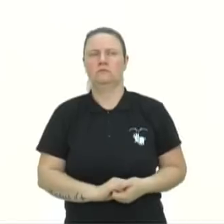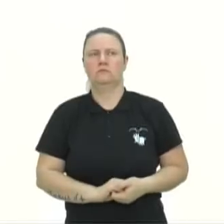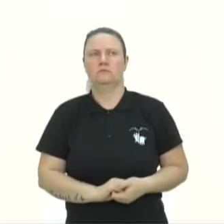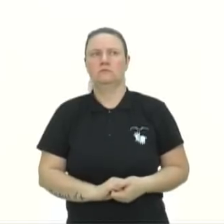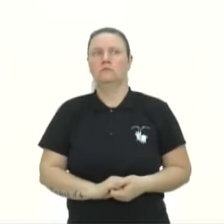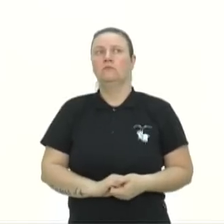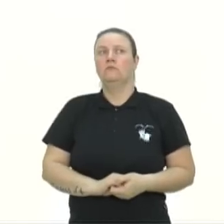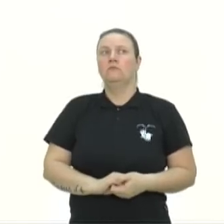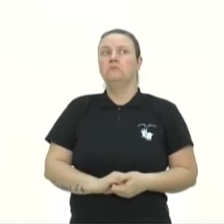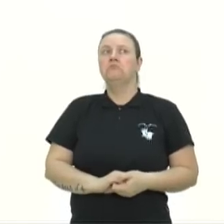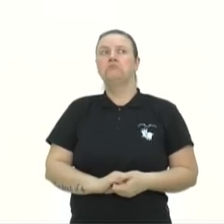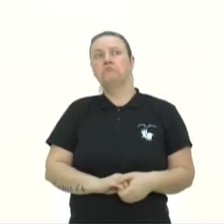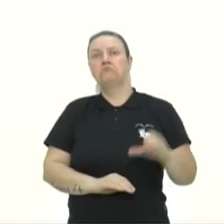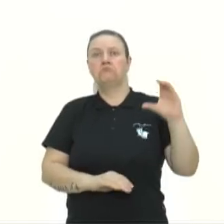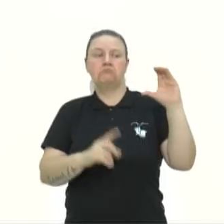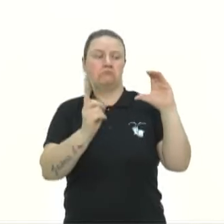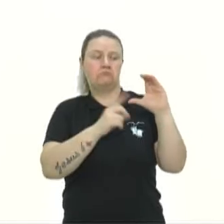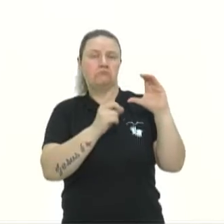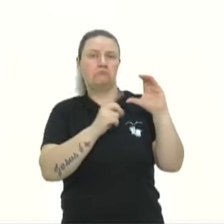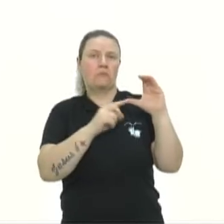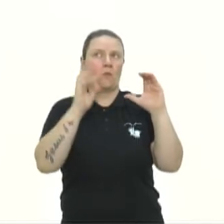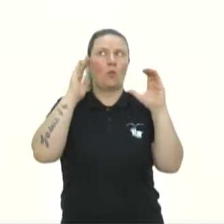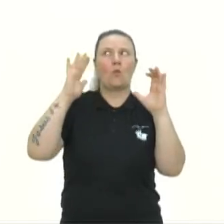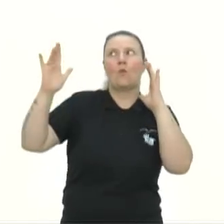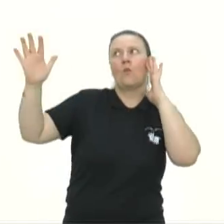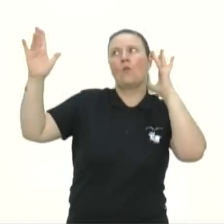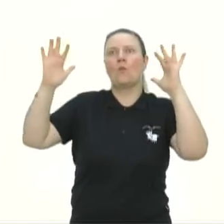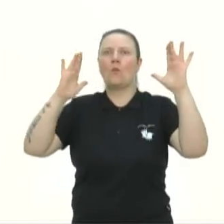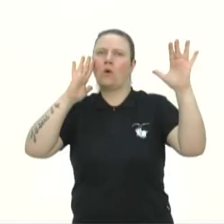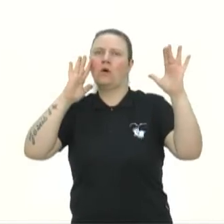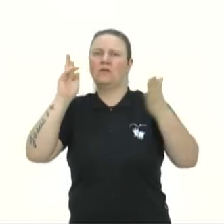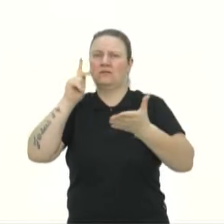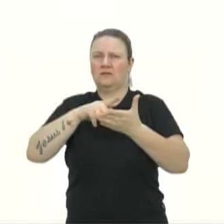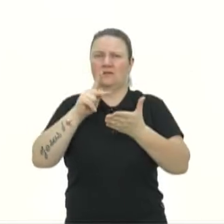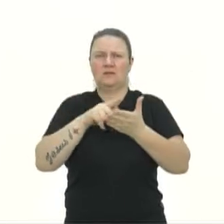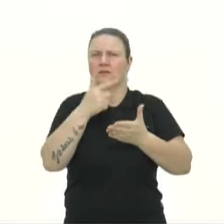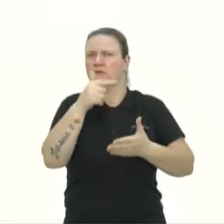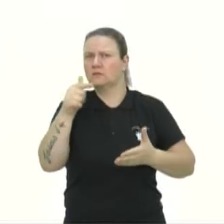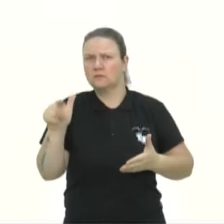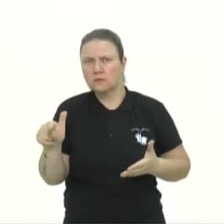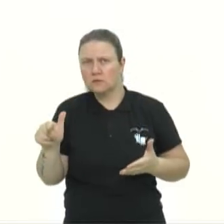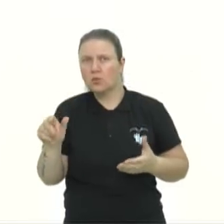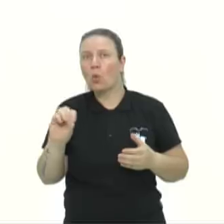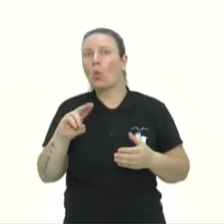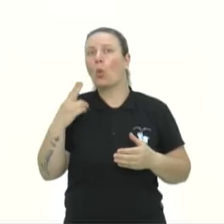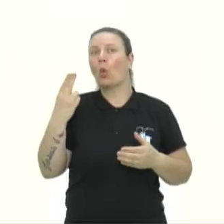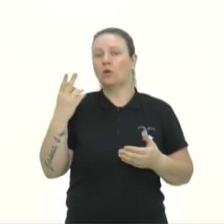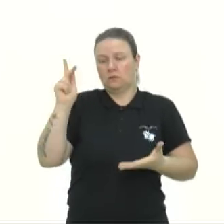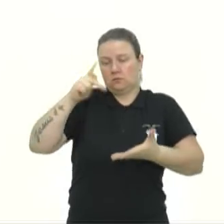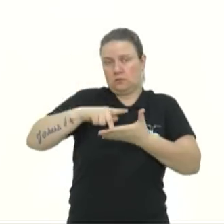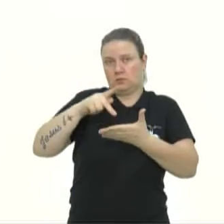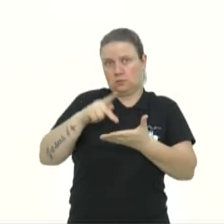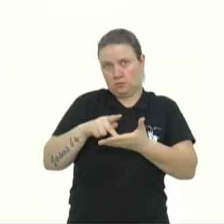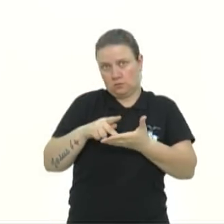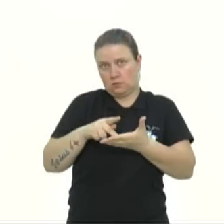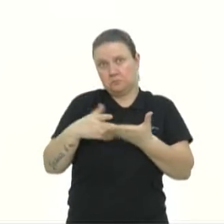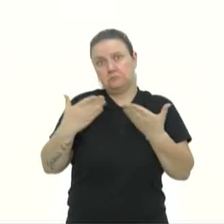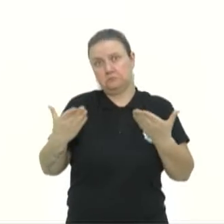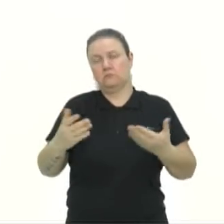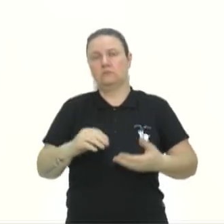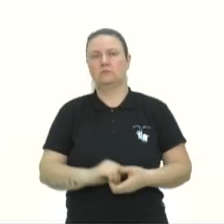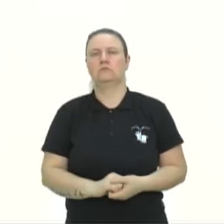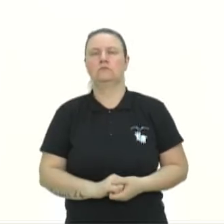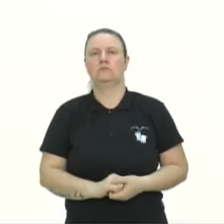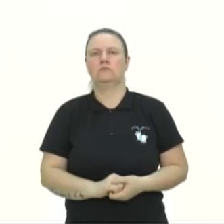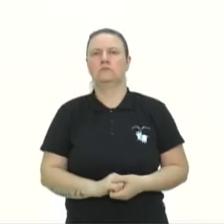que é ficção? A notícia fala sobre algo que não é real? Ou fala sobre algo real? Fala sobre coisas reais,